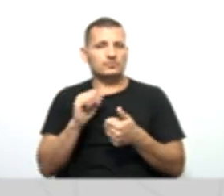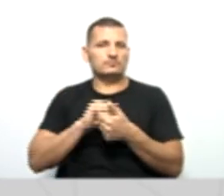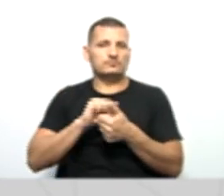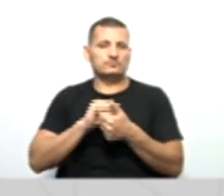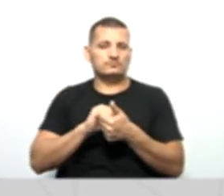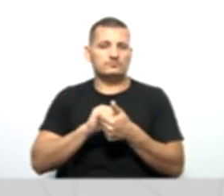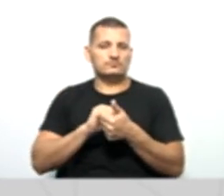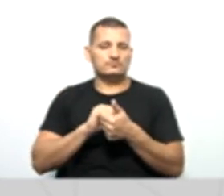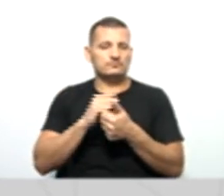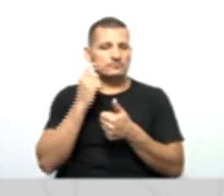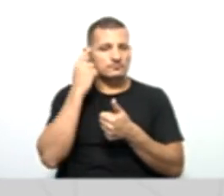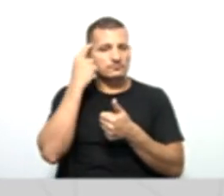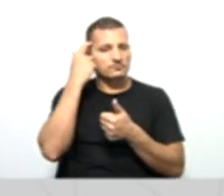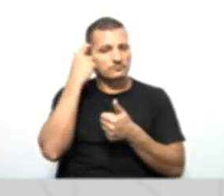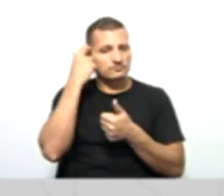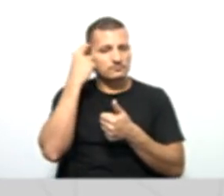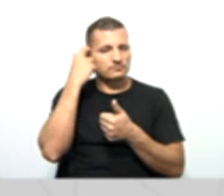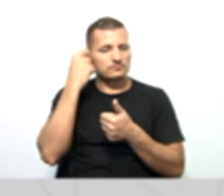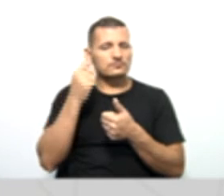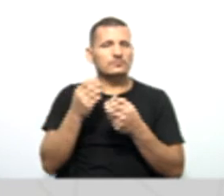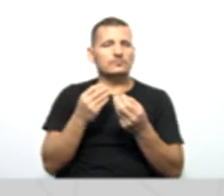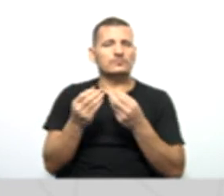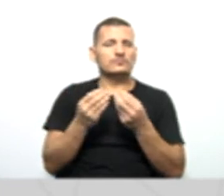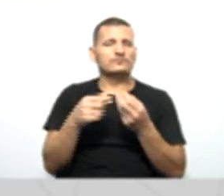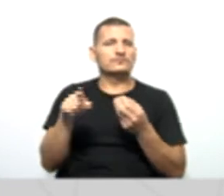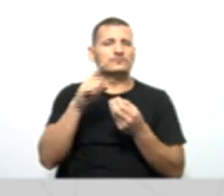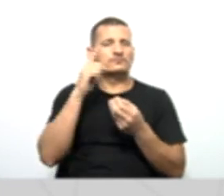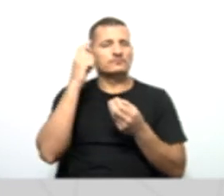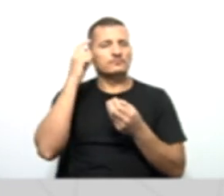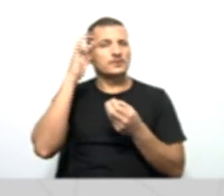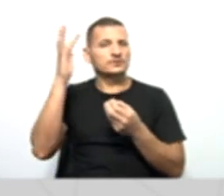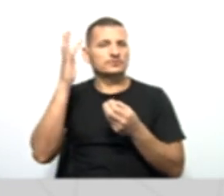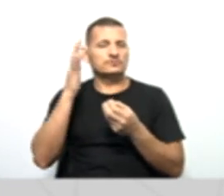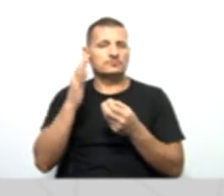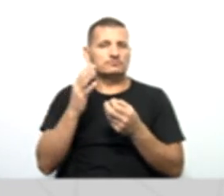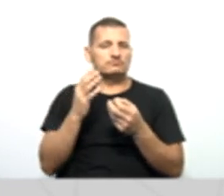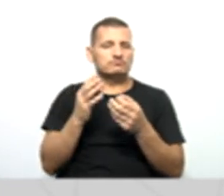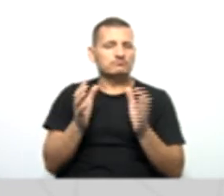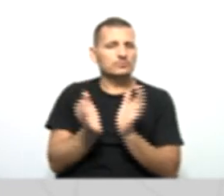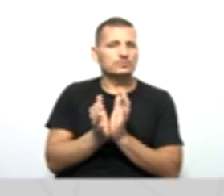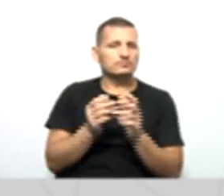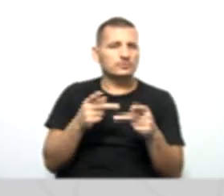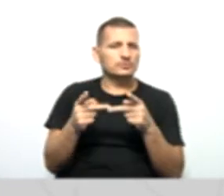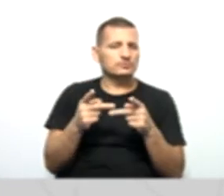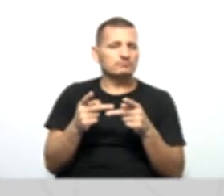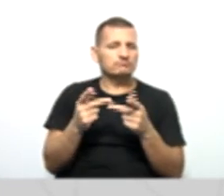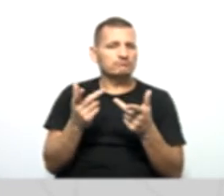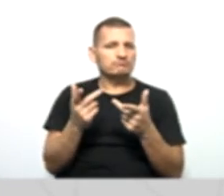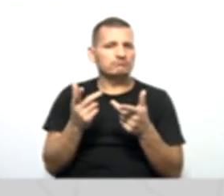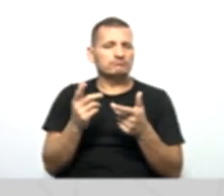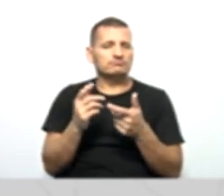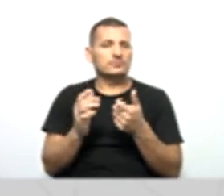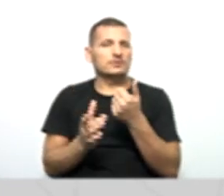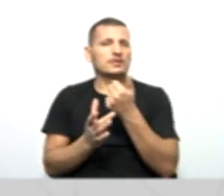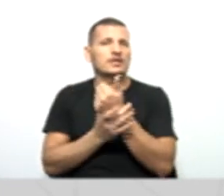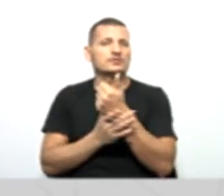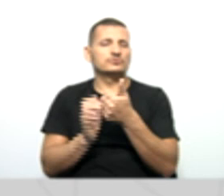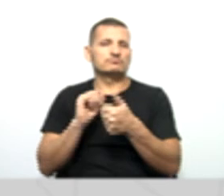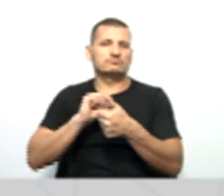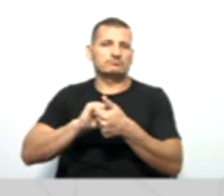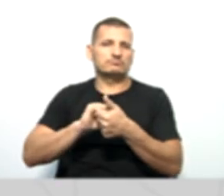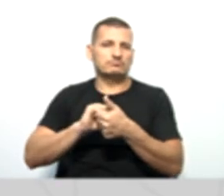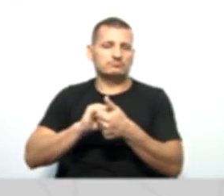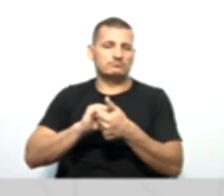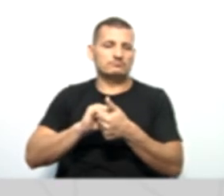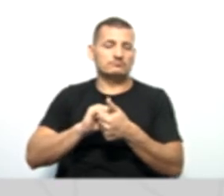Desta forma, como você imagina que uma equipe de projeto pode garantir a qualidade esperada de suas ações?